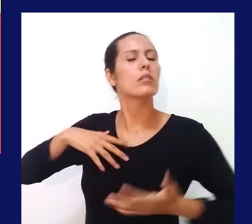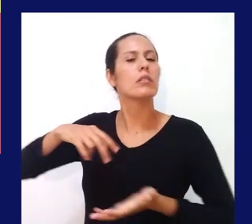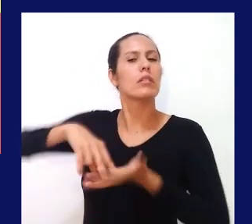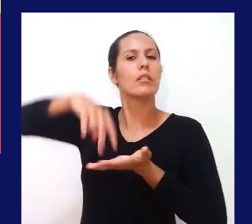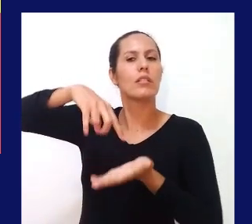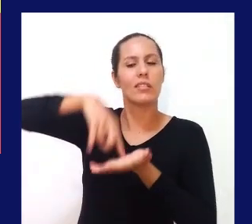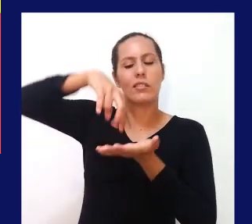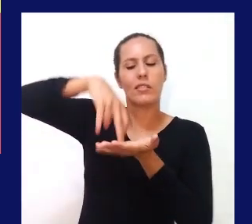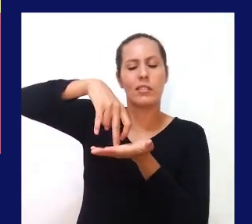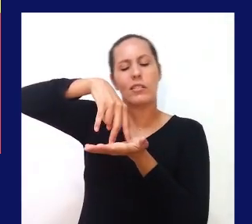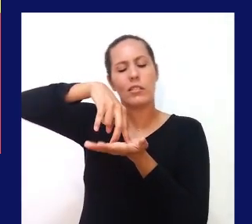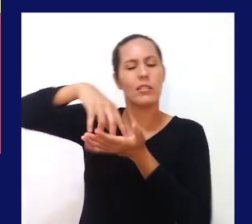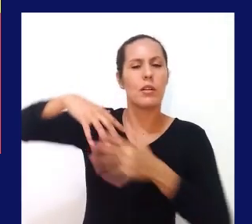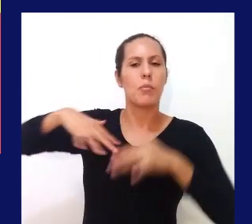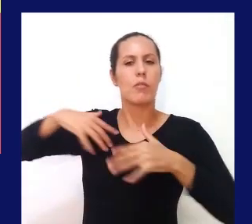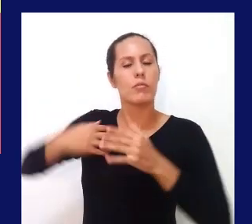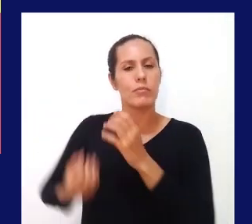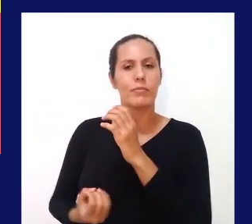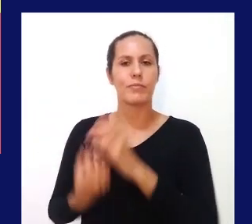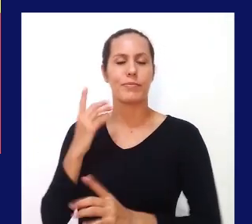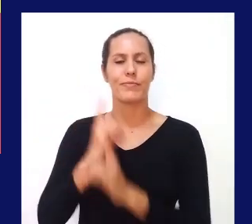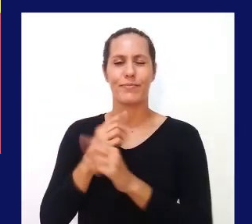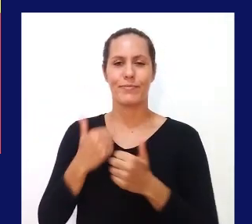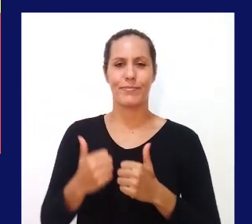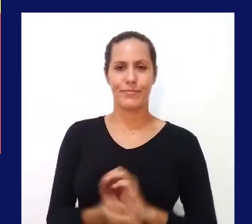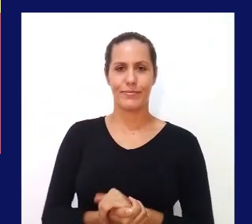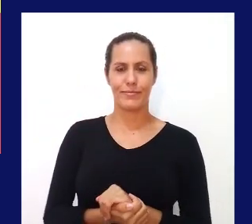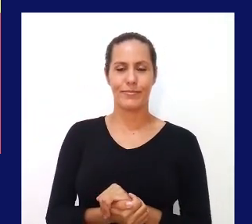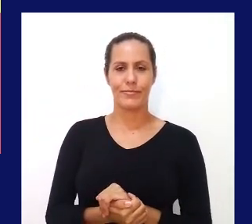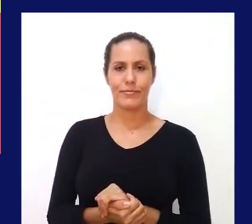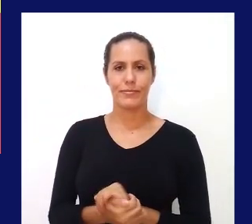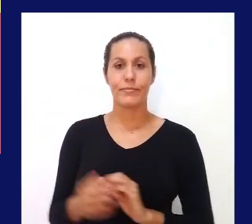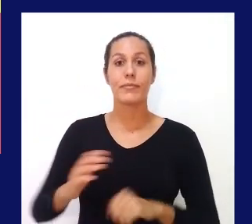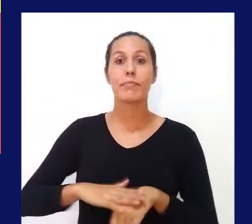corpo, batendo o pé no chão. Tem mais.